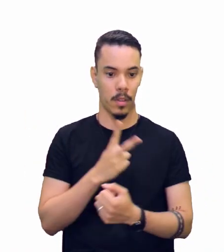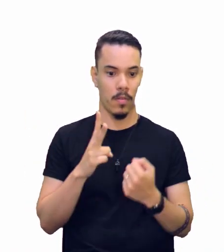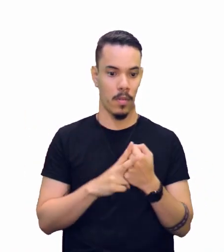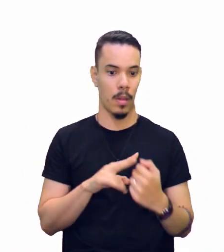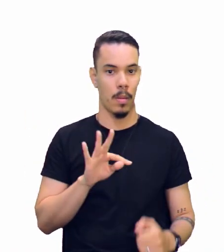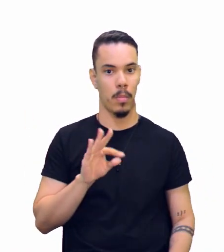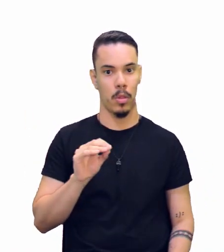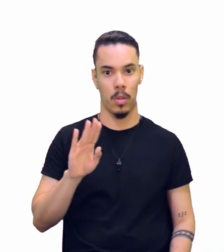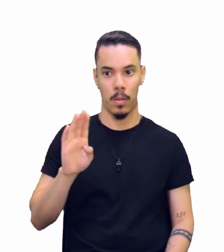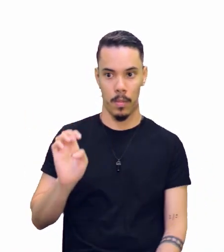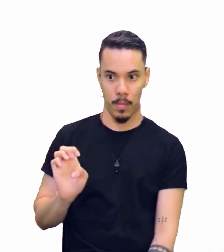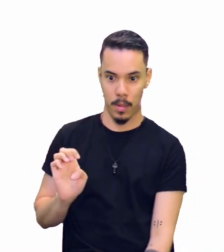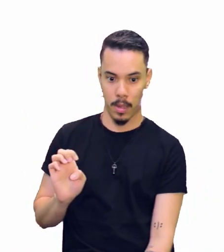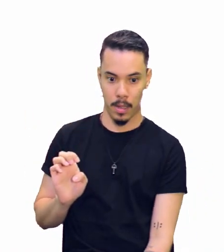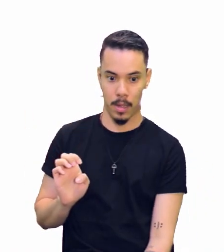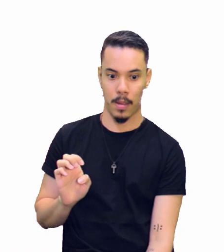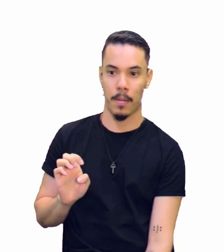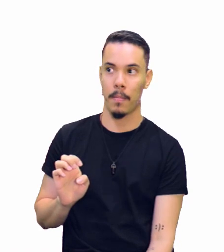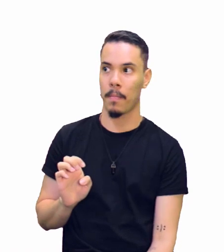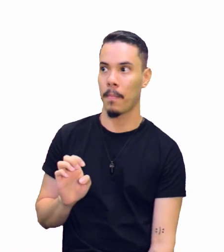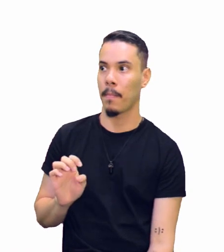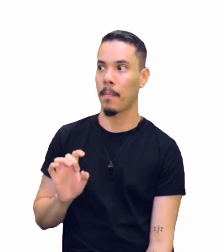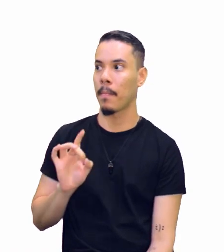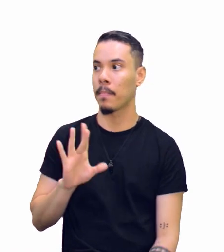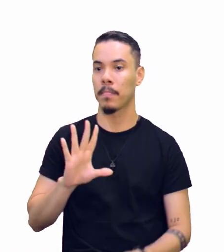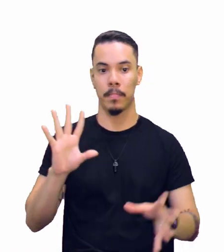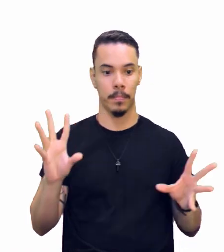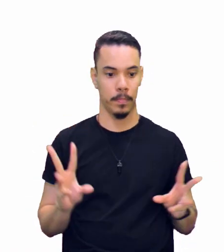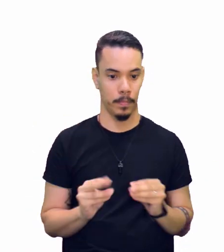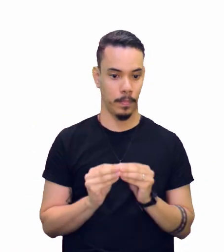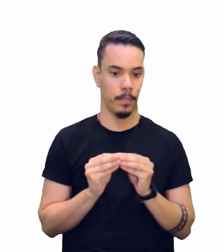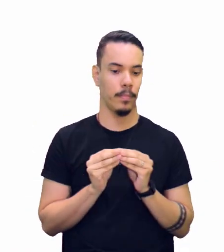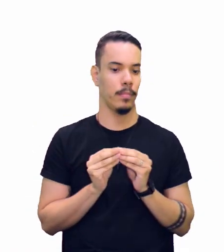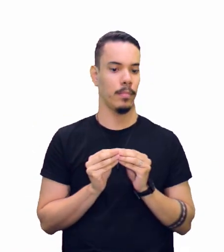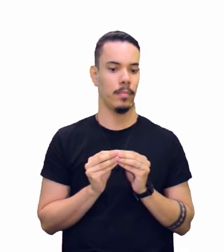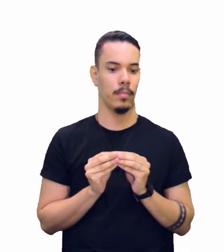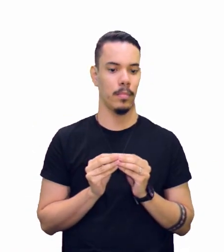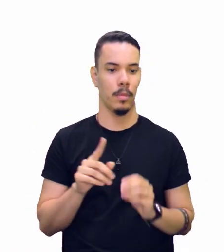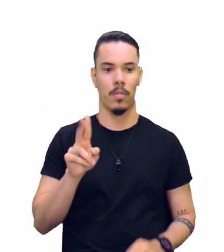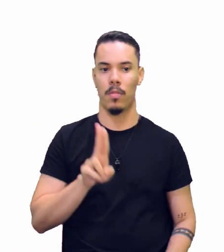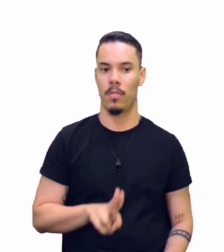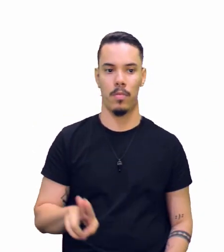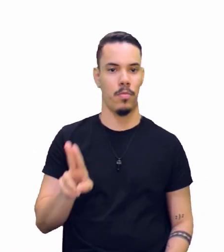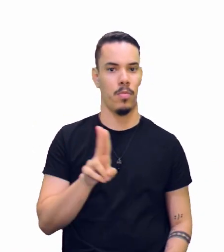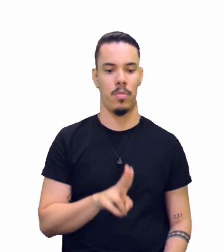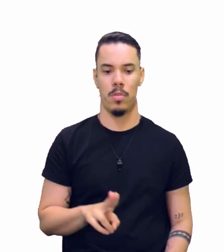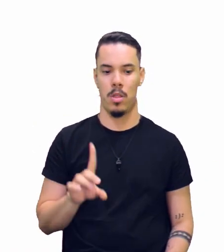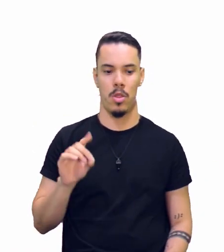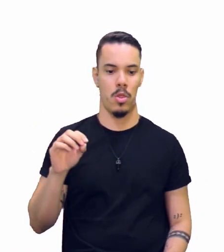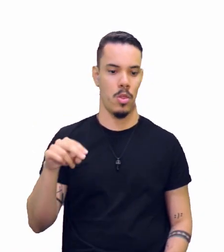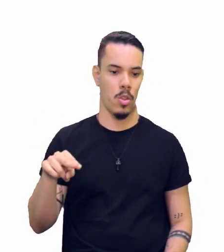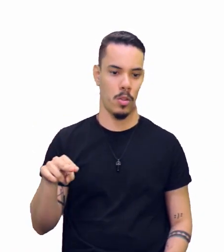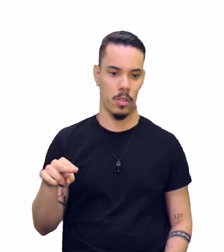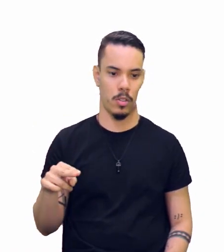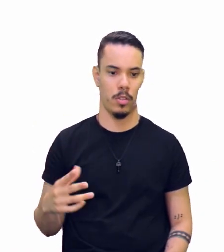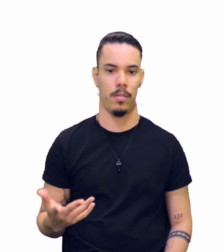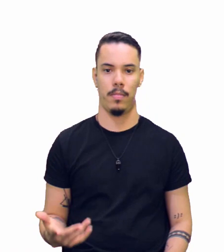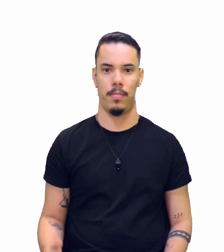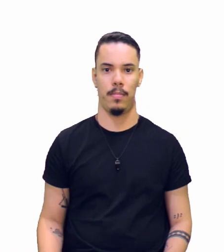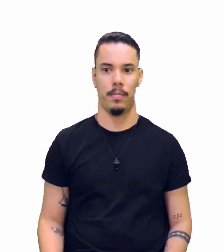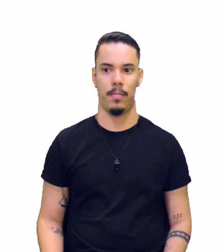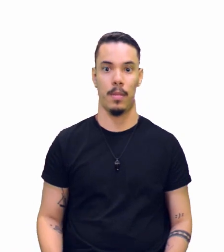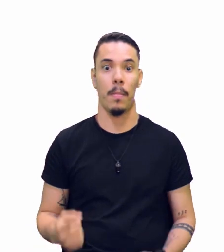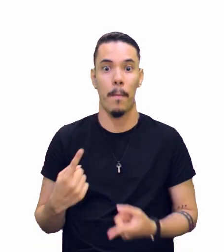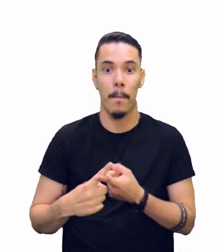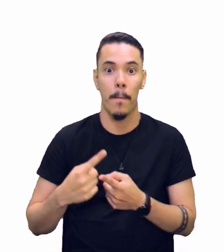vai usar... Eu sei que a aula acabou, mas só para finalizar aqui, gente, eu sei que você não vai usar o don't, nem o doesn't com o verbo